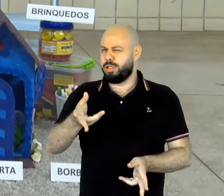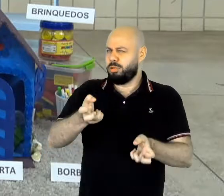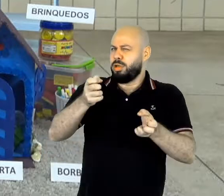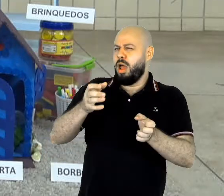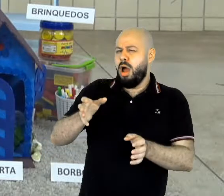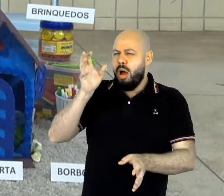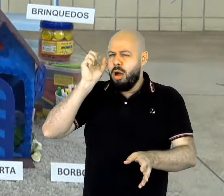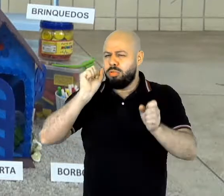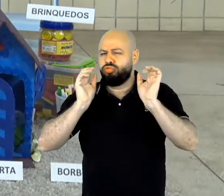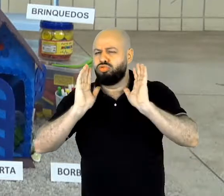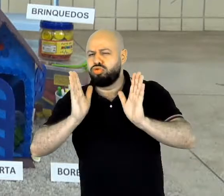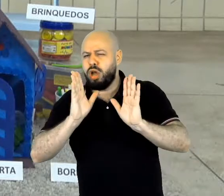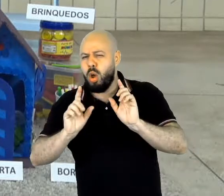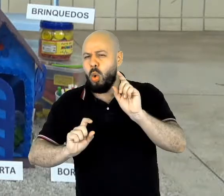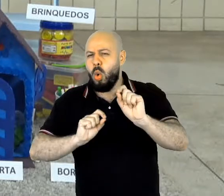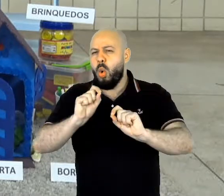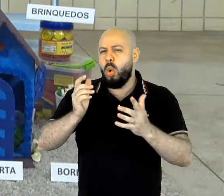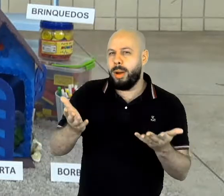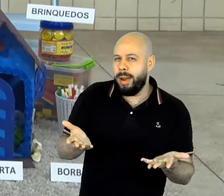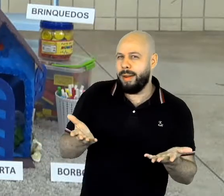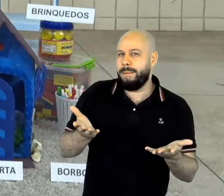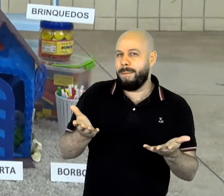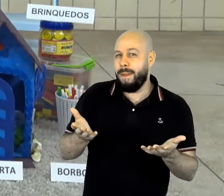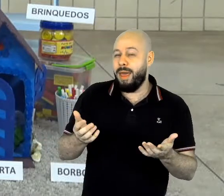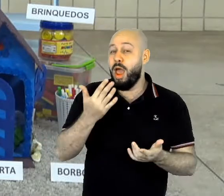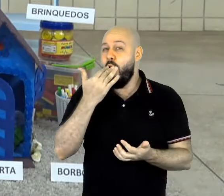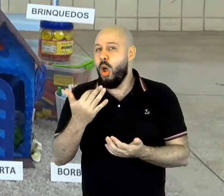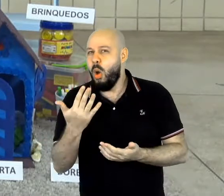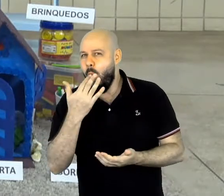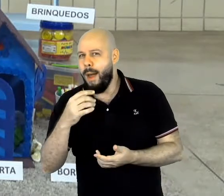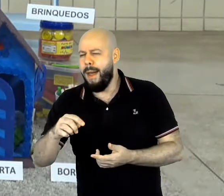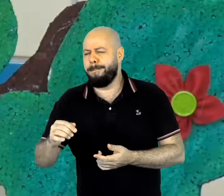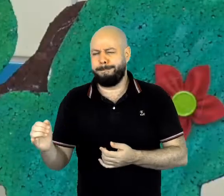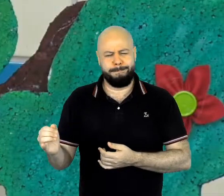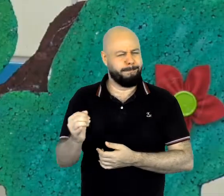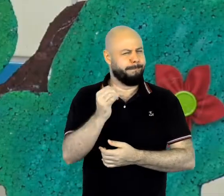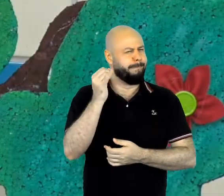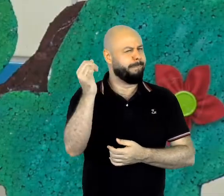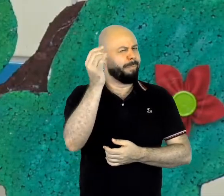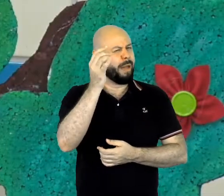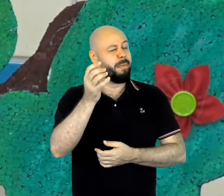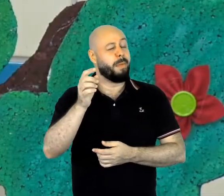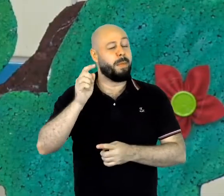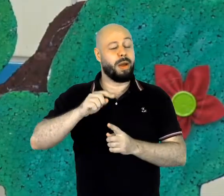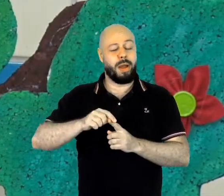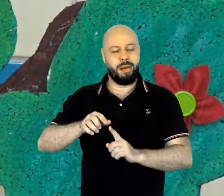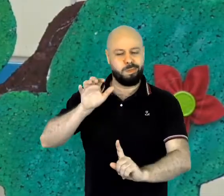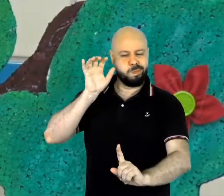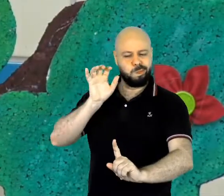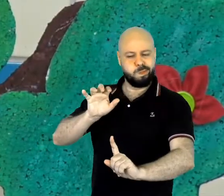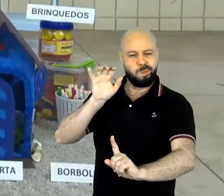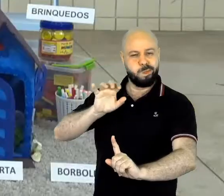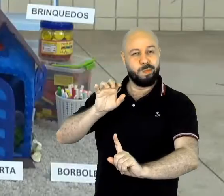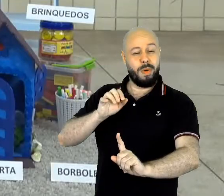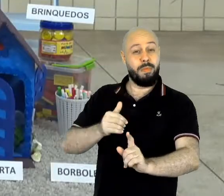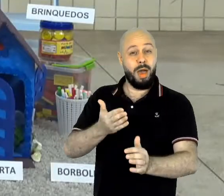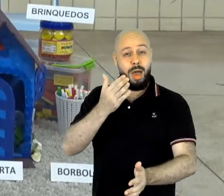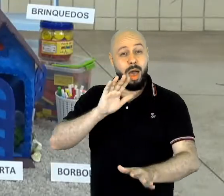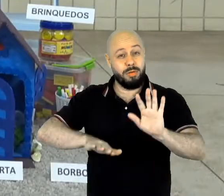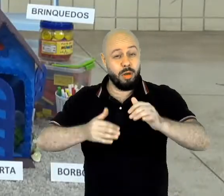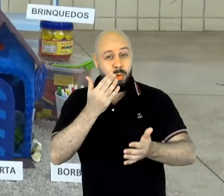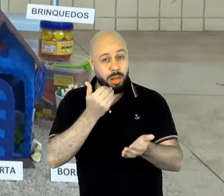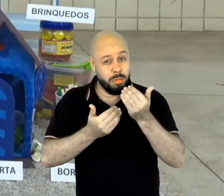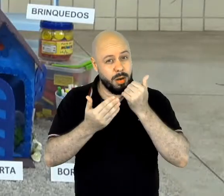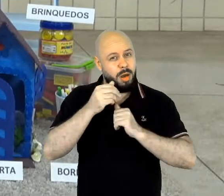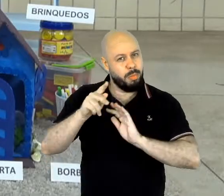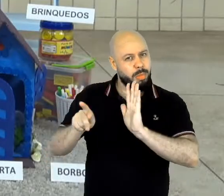falar em algum momento que as cores elas são tão importantes que ela vai influenciar até mesmo na alimentação da sua